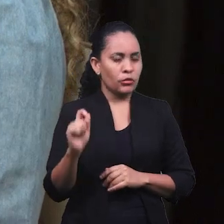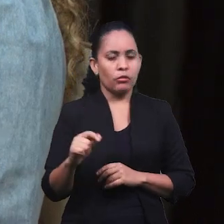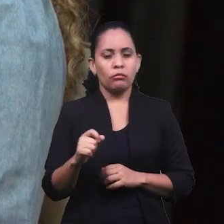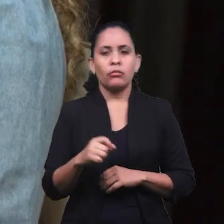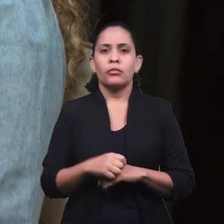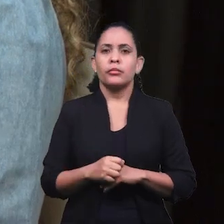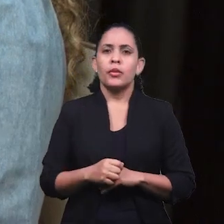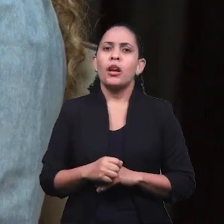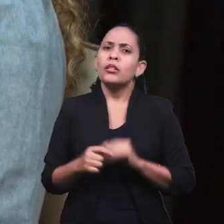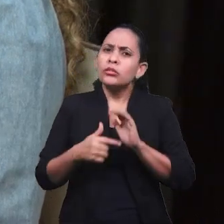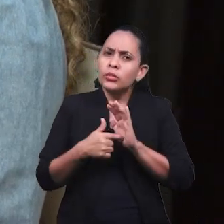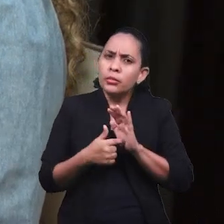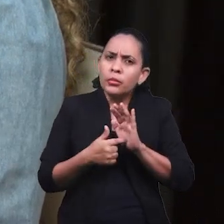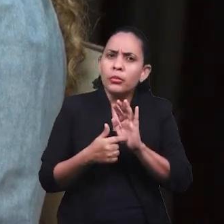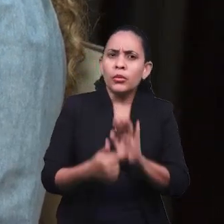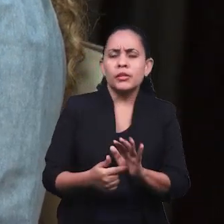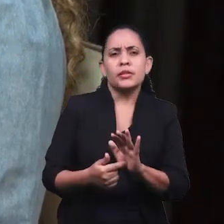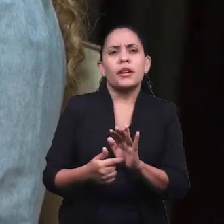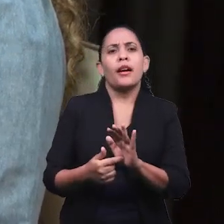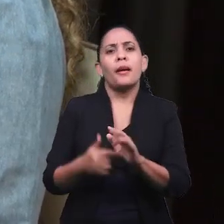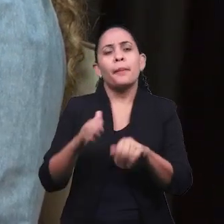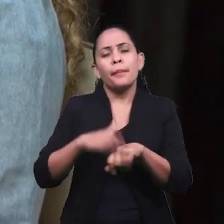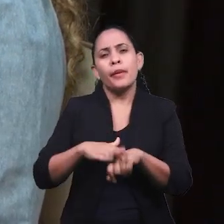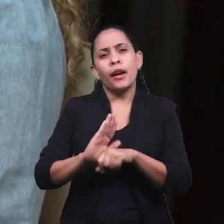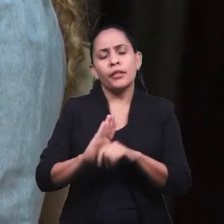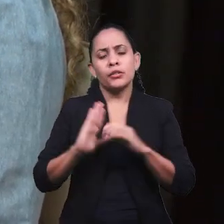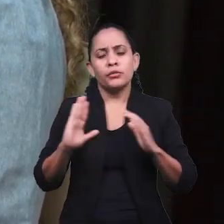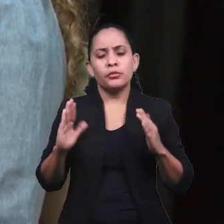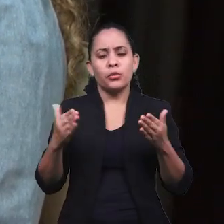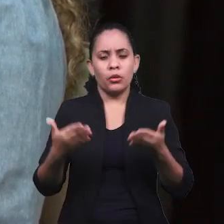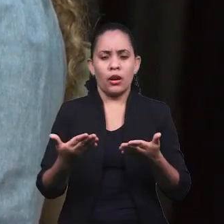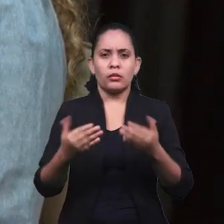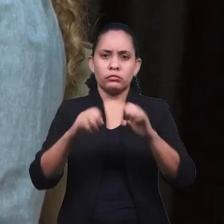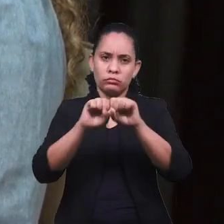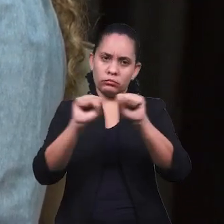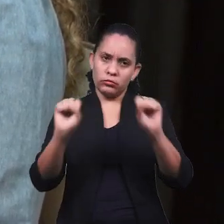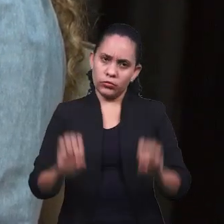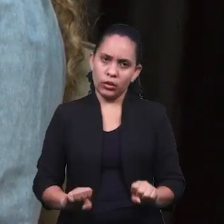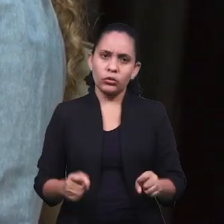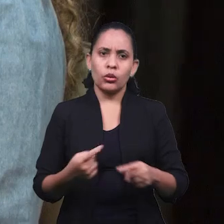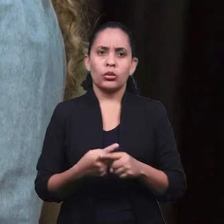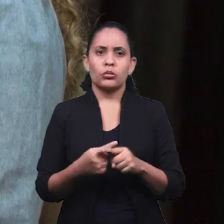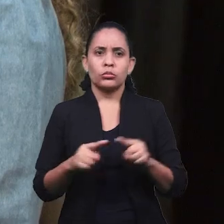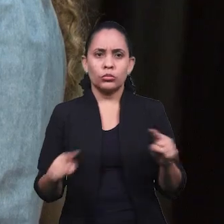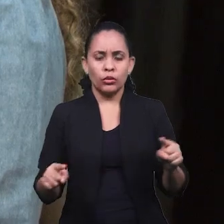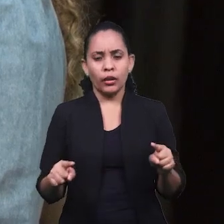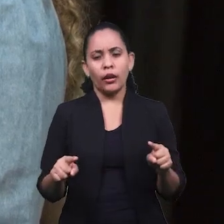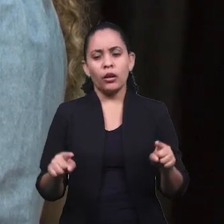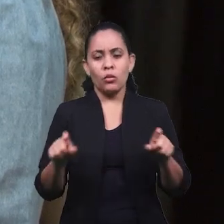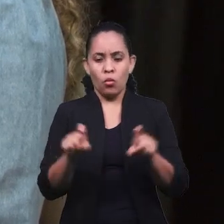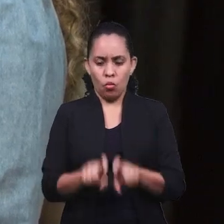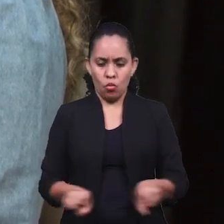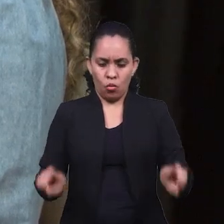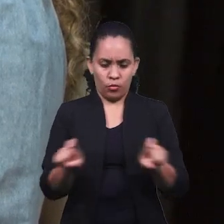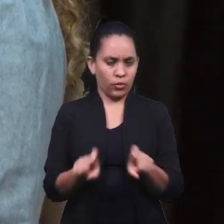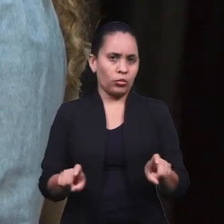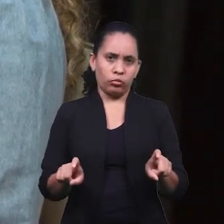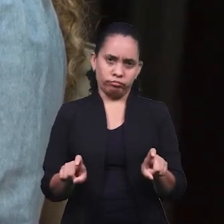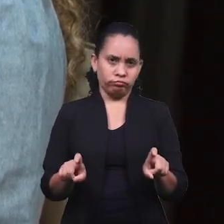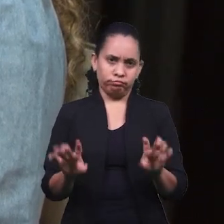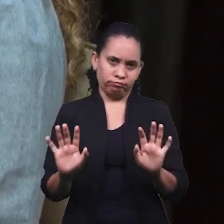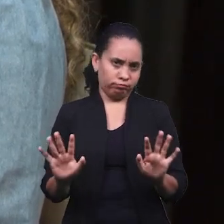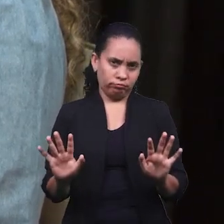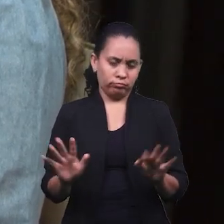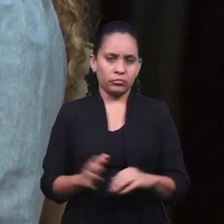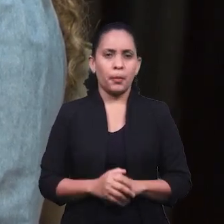ali algumas linguagens de programação para atuar nos principais bancos de dados, né? E você vai sair dali também com uma noção de